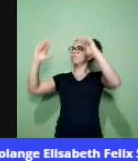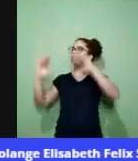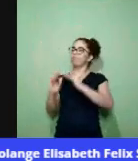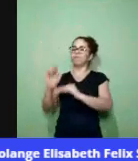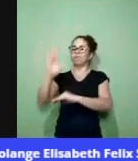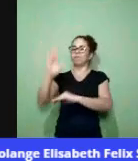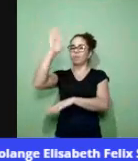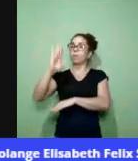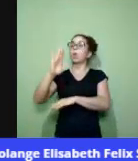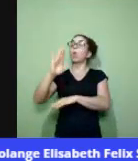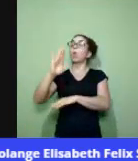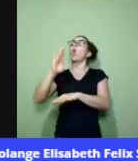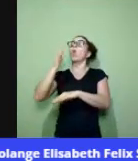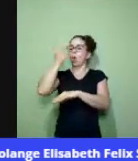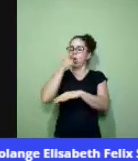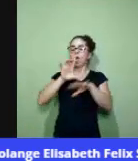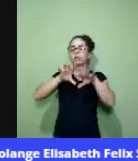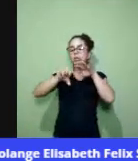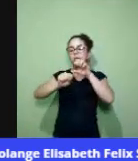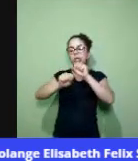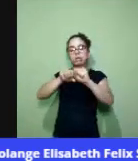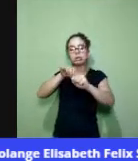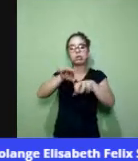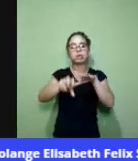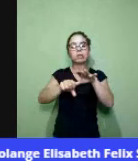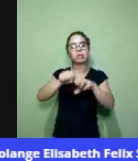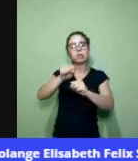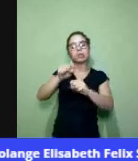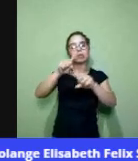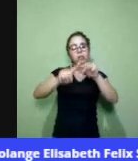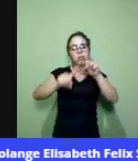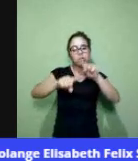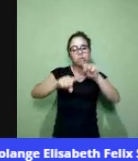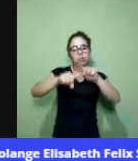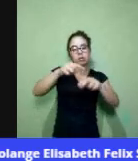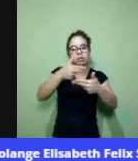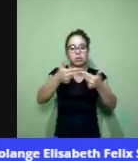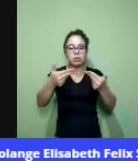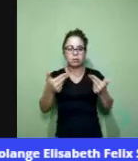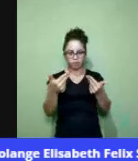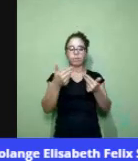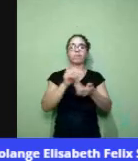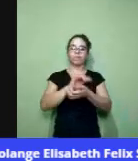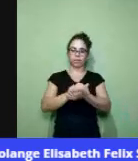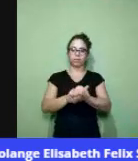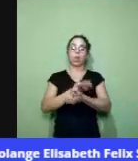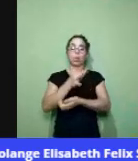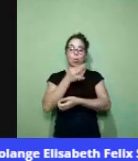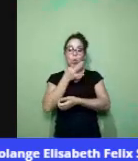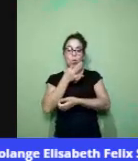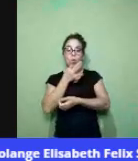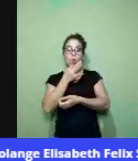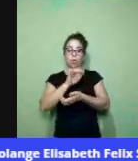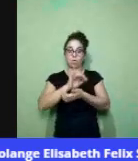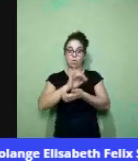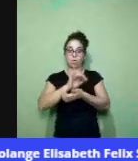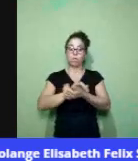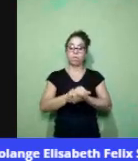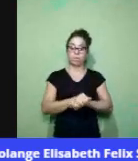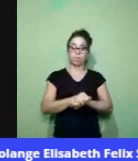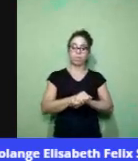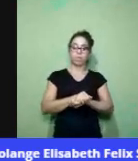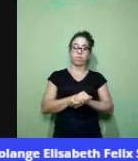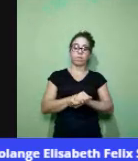né, do mapa do Brasil. E o que é muito importante, que esse aluno vai estar podendo manipular o